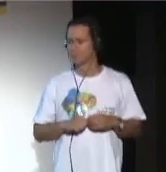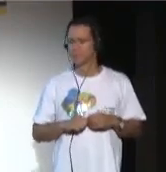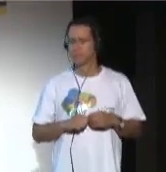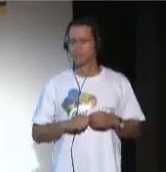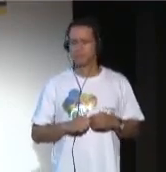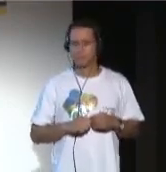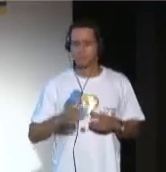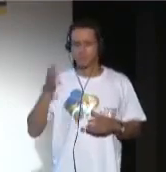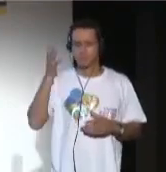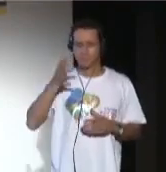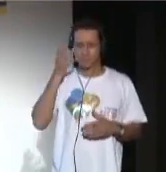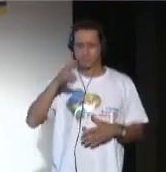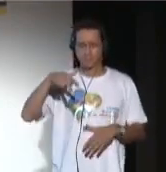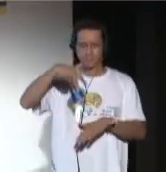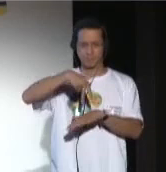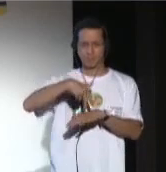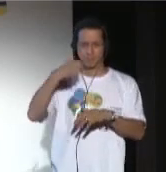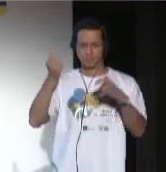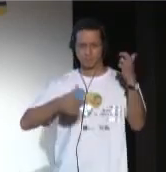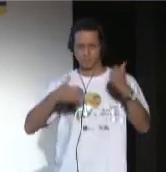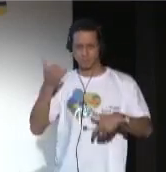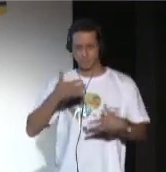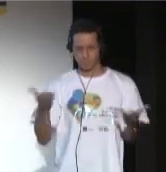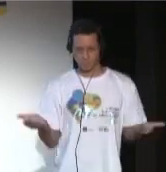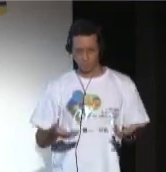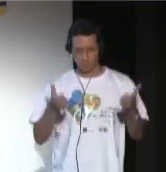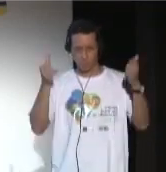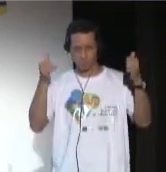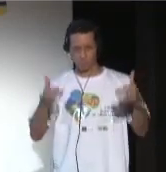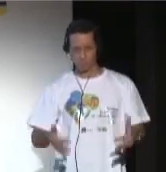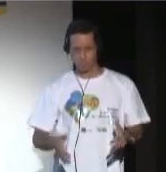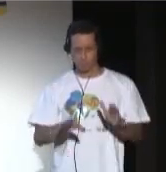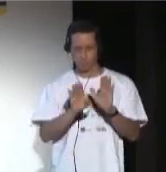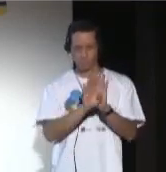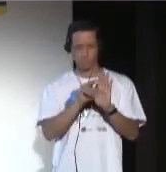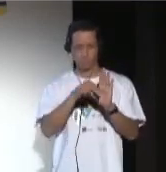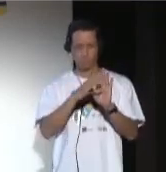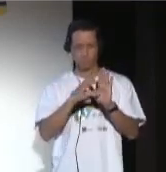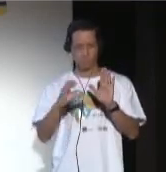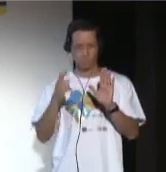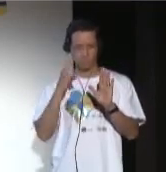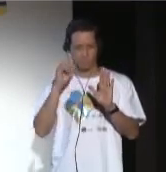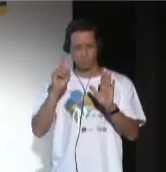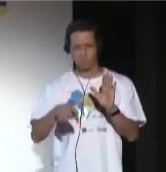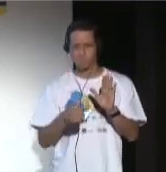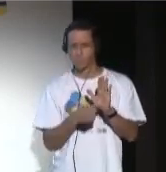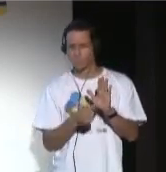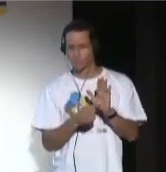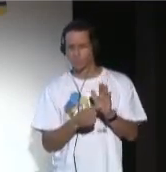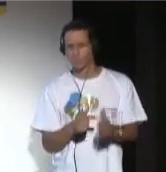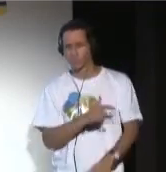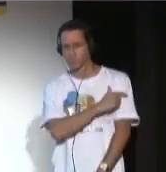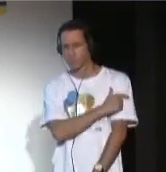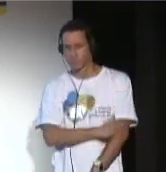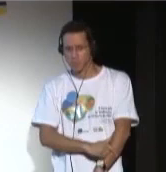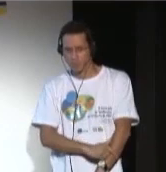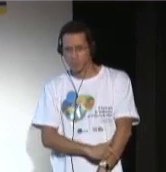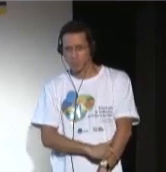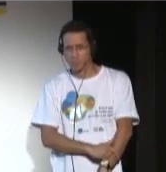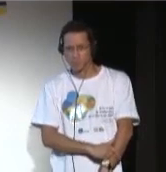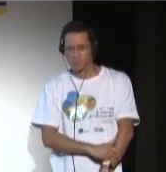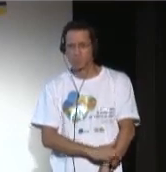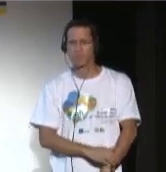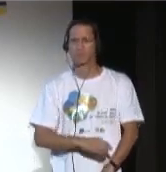Um dos palestrantes que nós ouvimos hoje falou que a base curricular se trata de respeito, tem a ver com